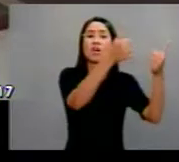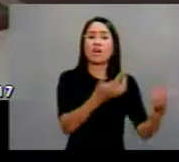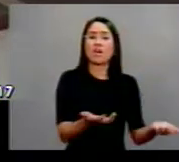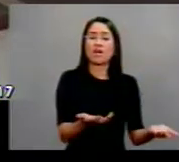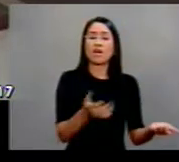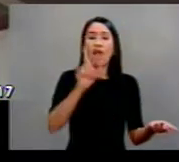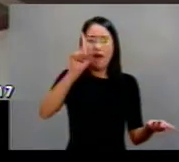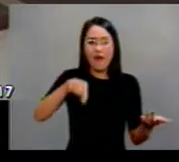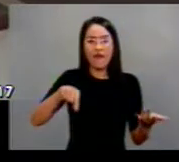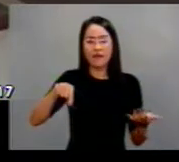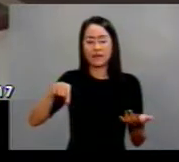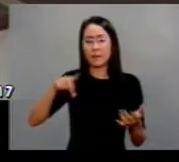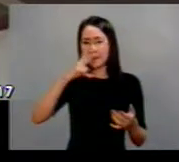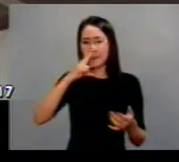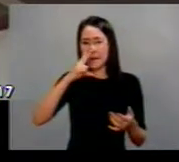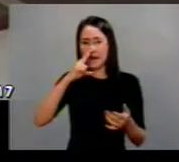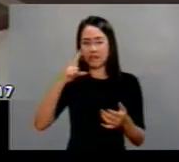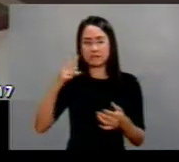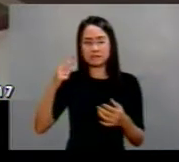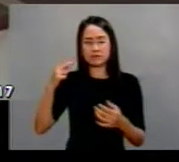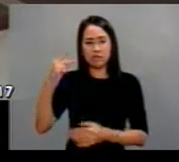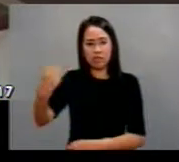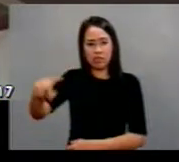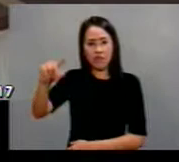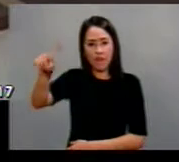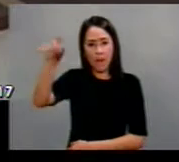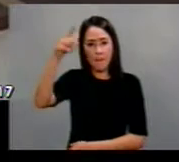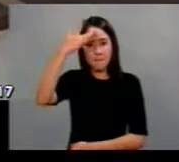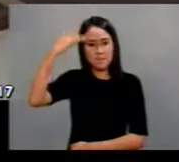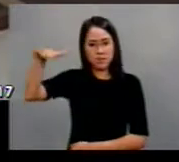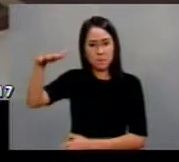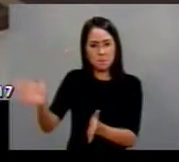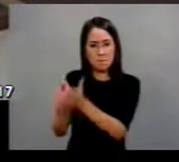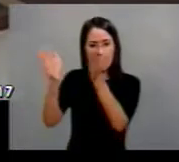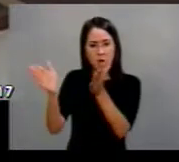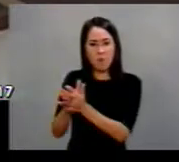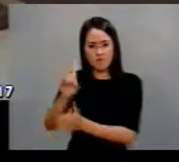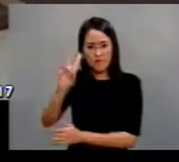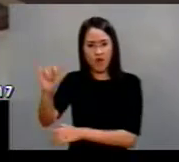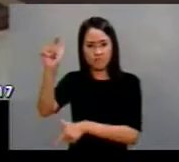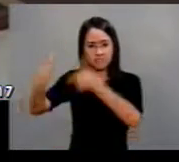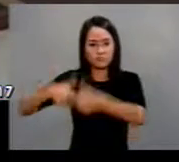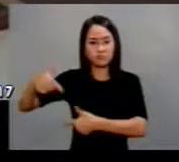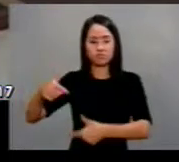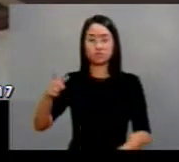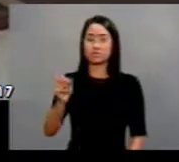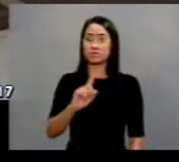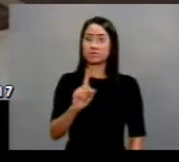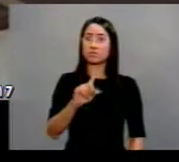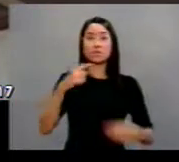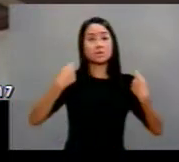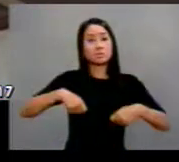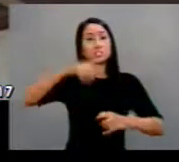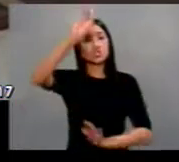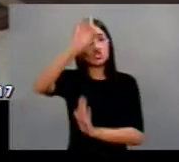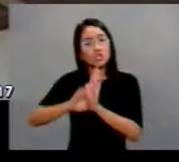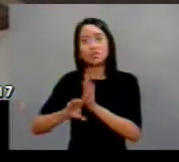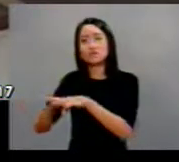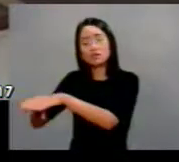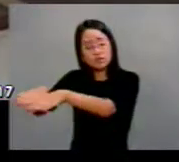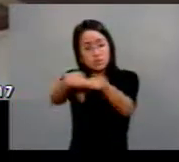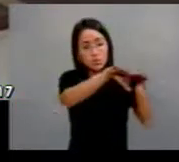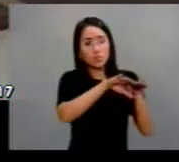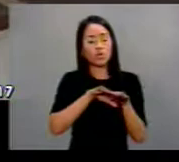a defesa do trabalho, do emprego, dos direitos fundamentais das maiorias sociais e, sem dúvida